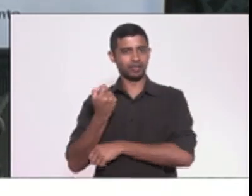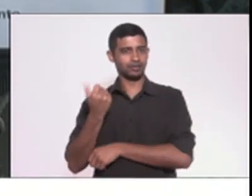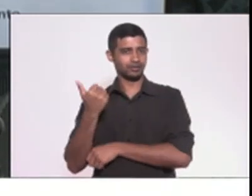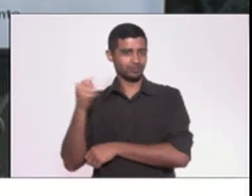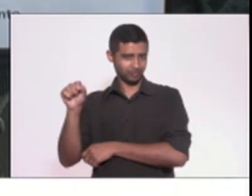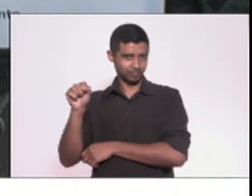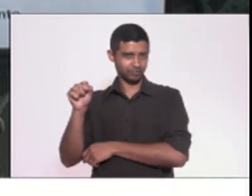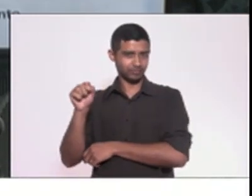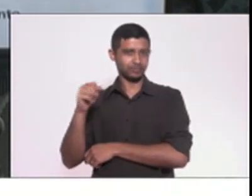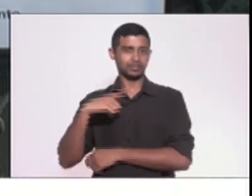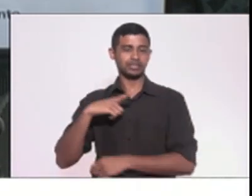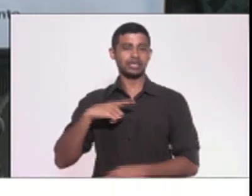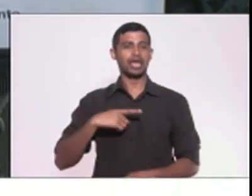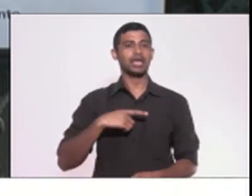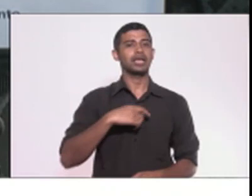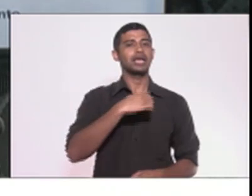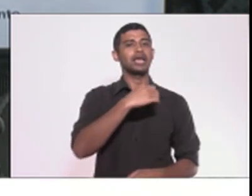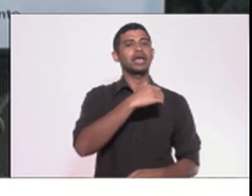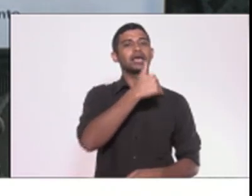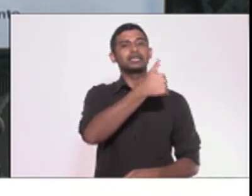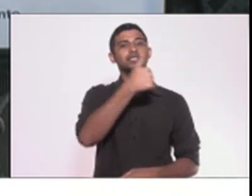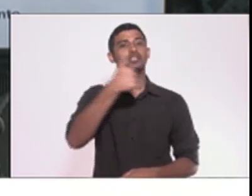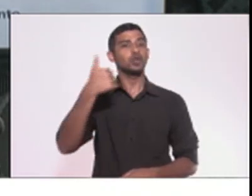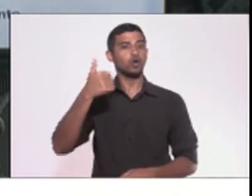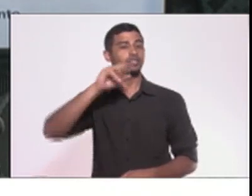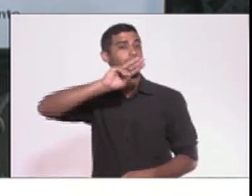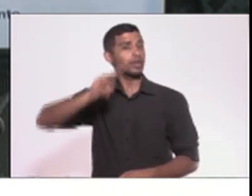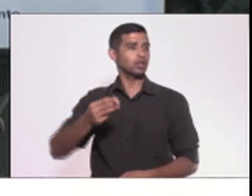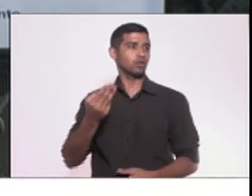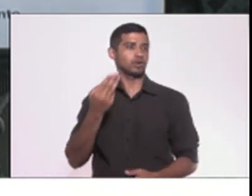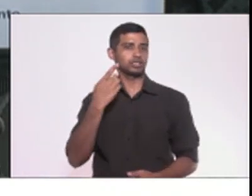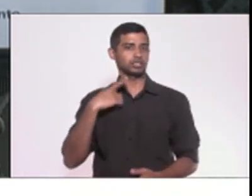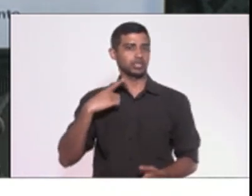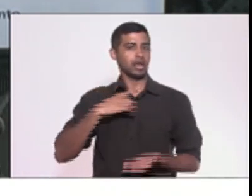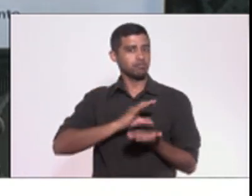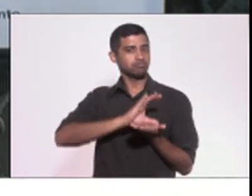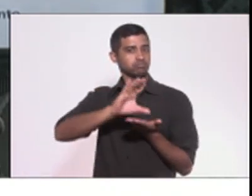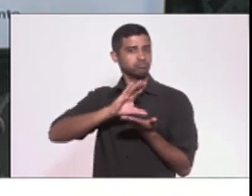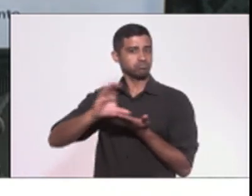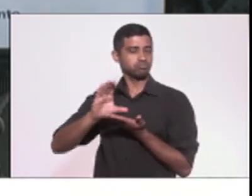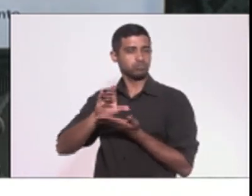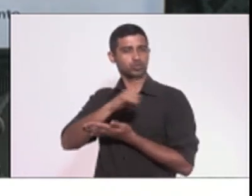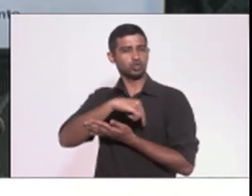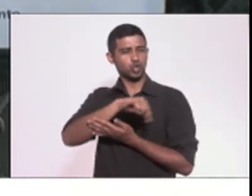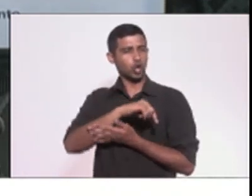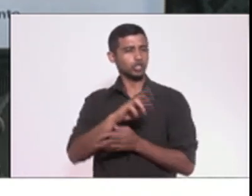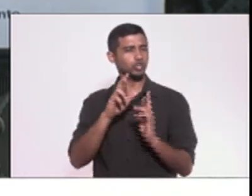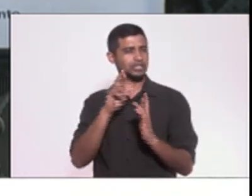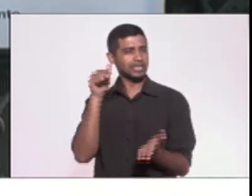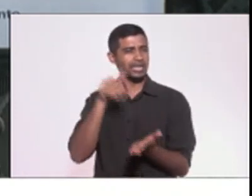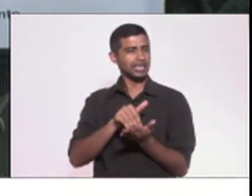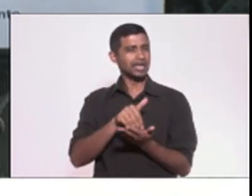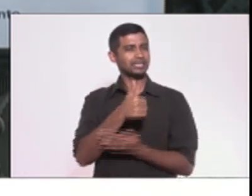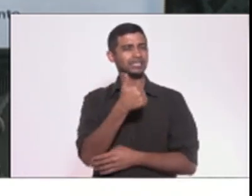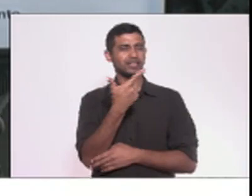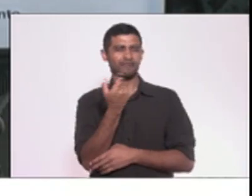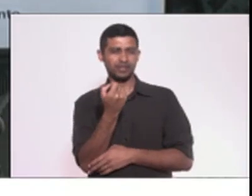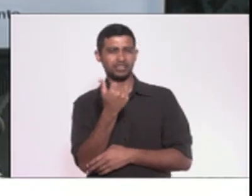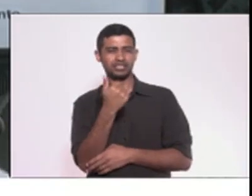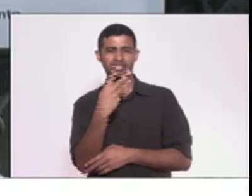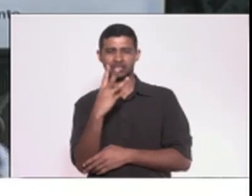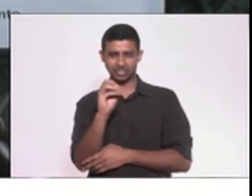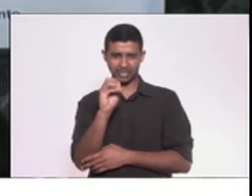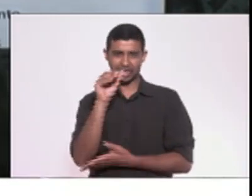de 111 milhões através de financiamentos, pretendemos chegar até 120, 130 até o final do ano,